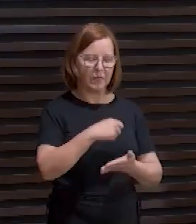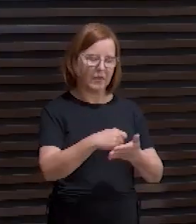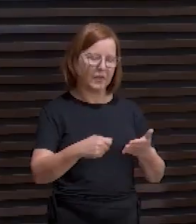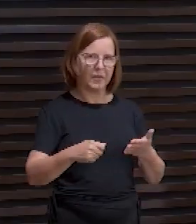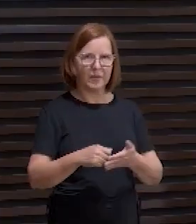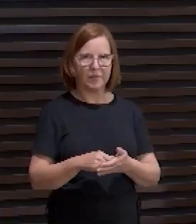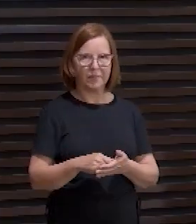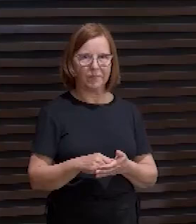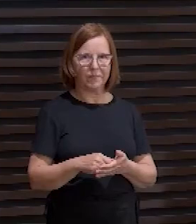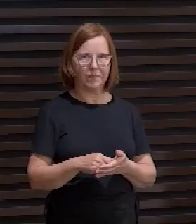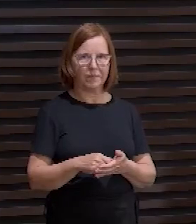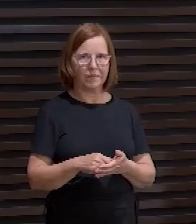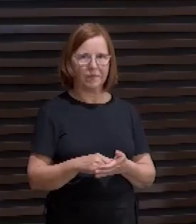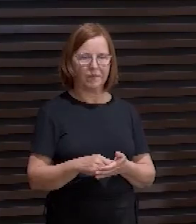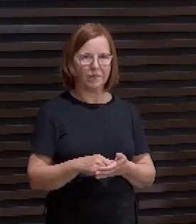Igreja,